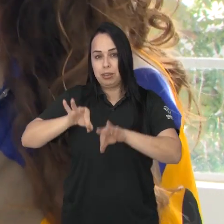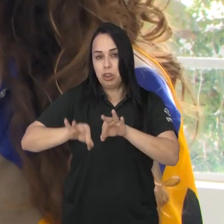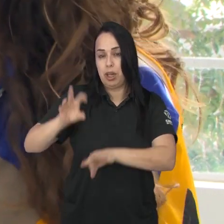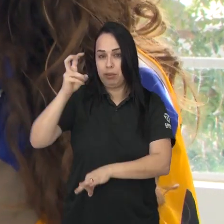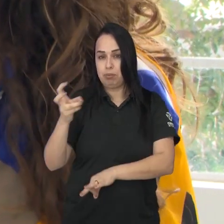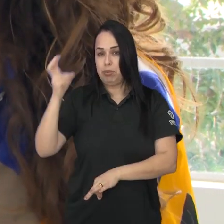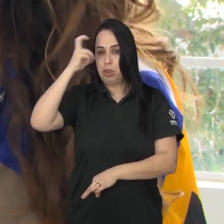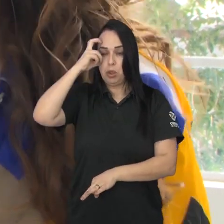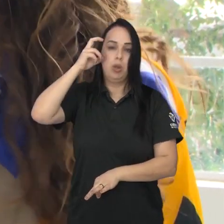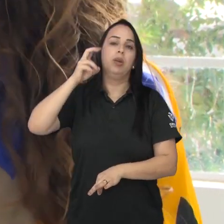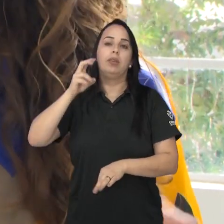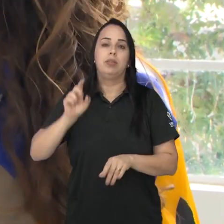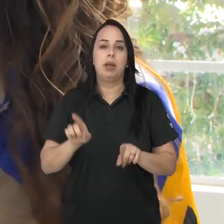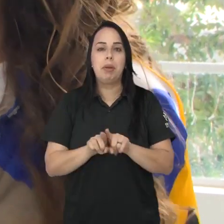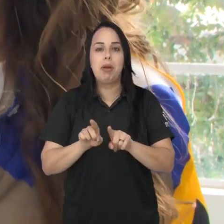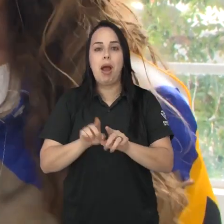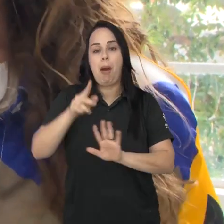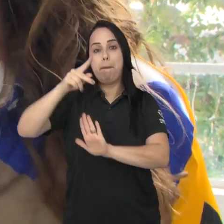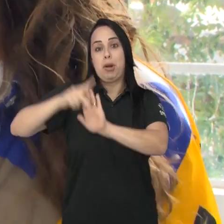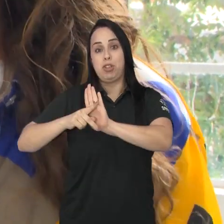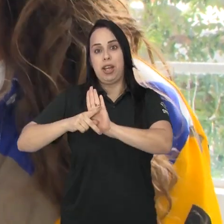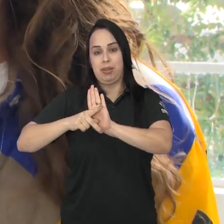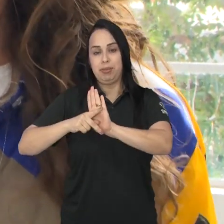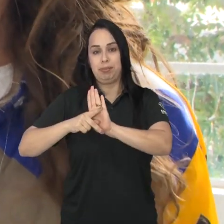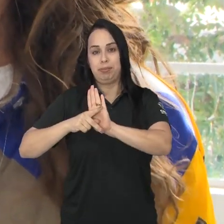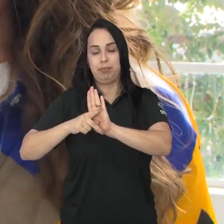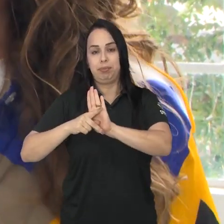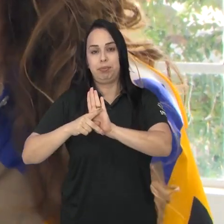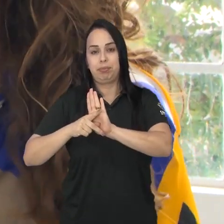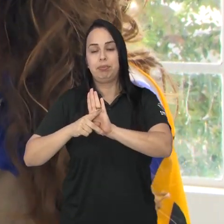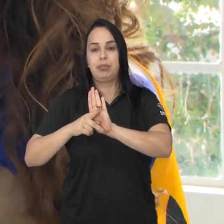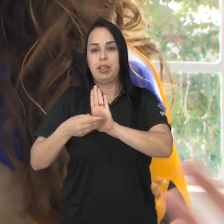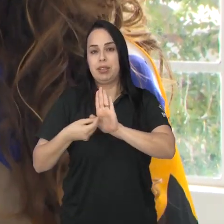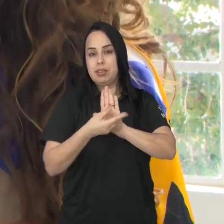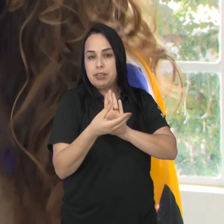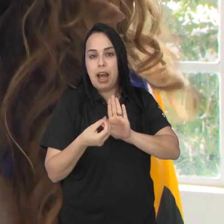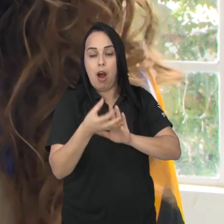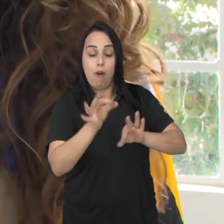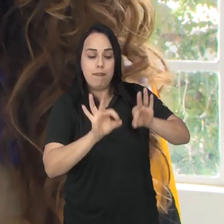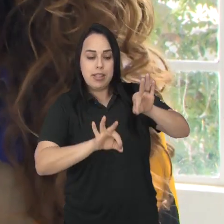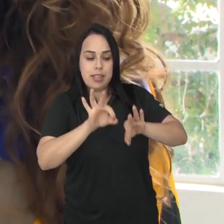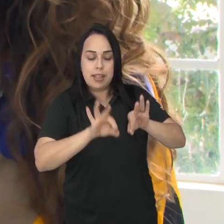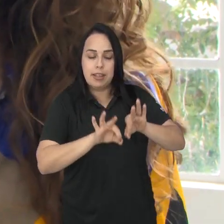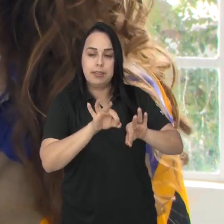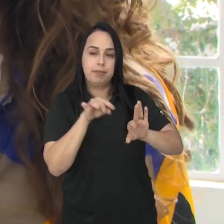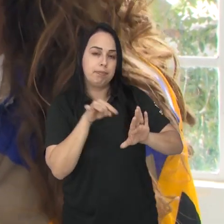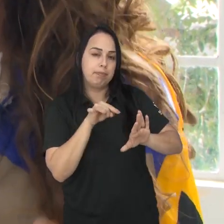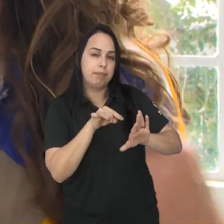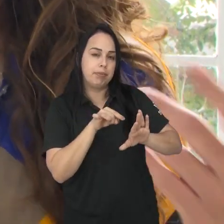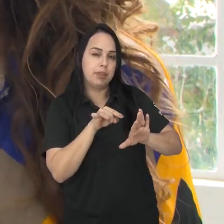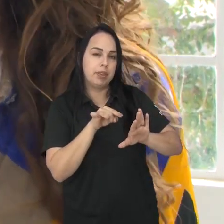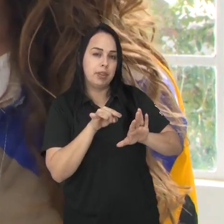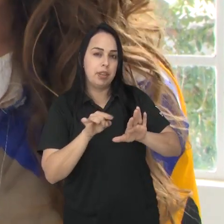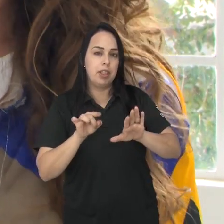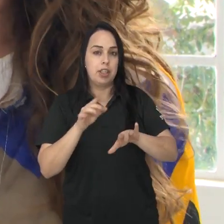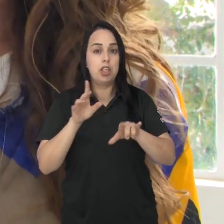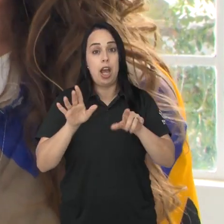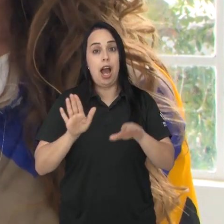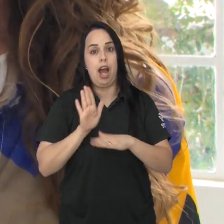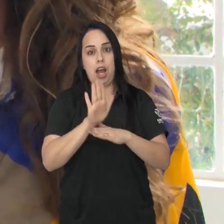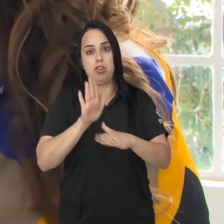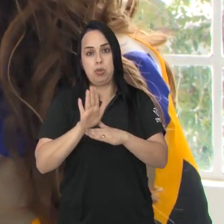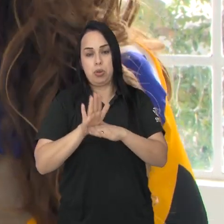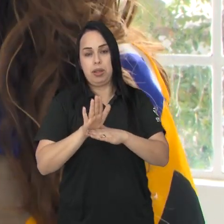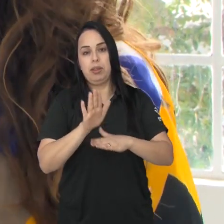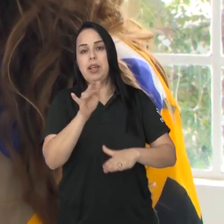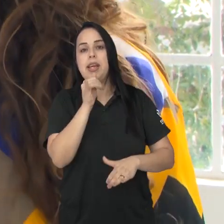de um projeto, né, da educação integral do nosso município. Então, são oferecidas oficinas, né, são oficinas